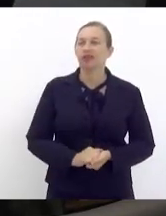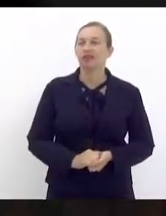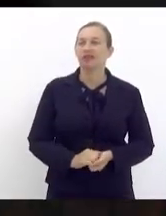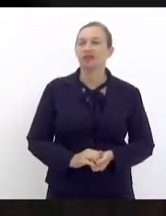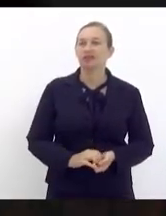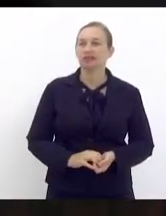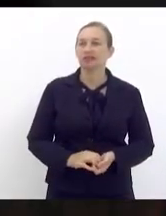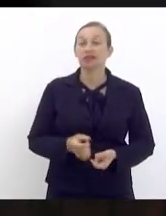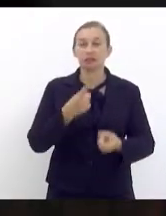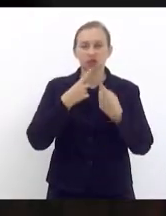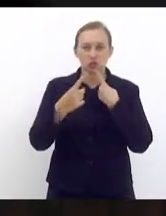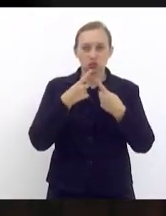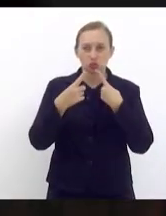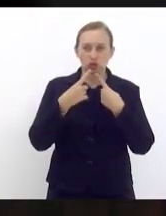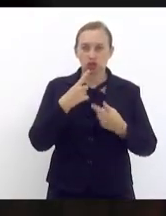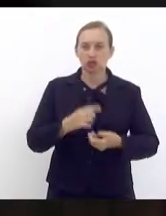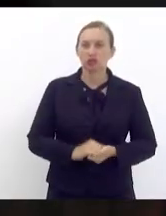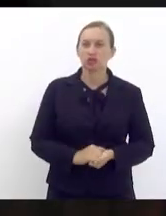Para discutir,